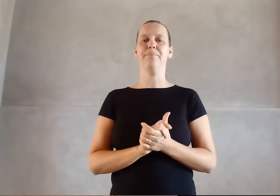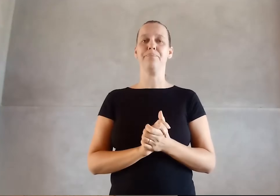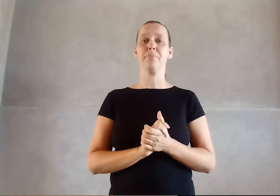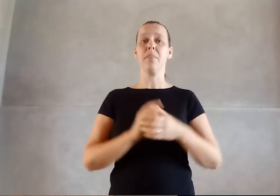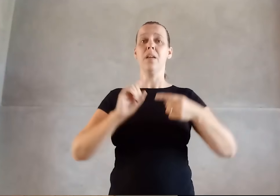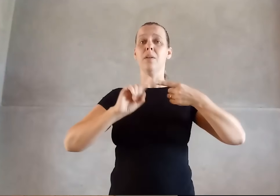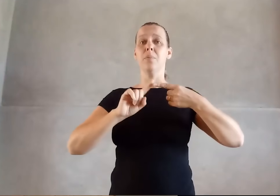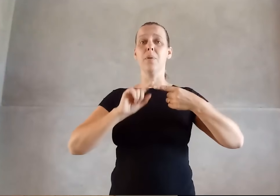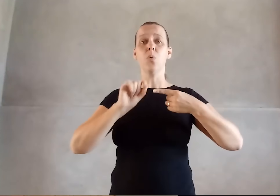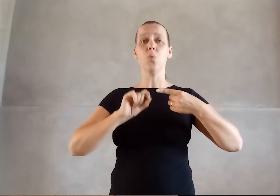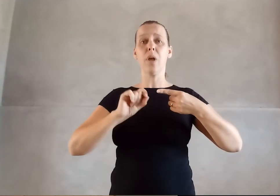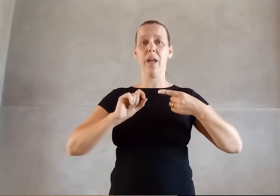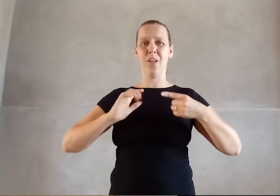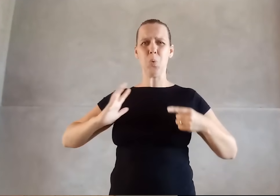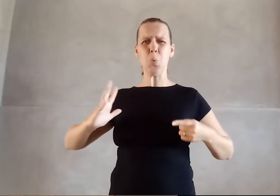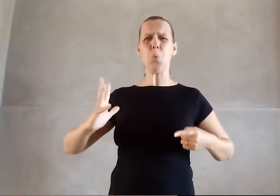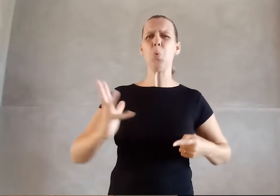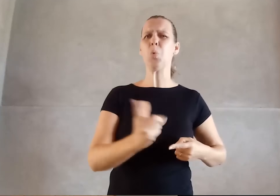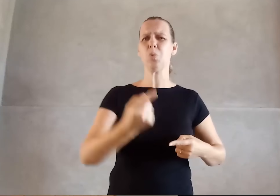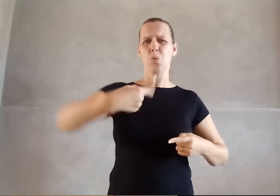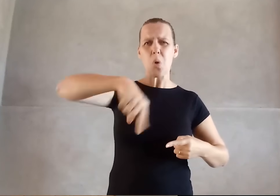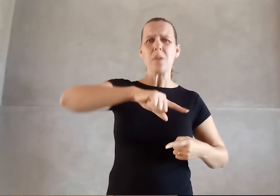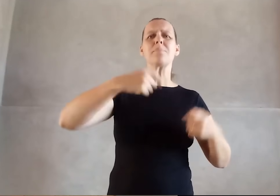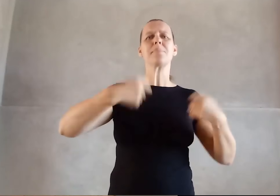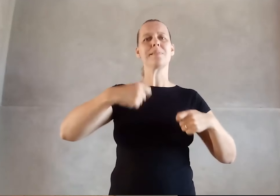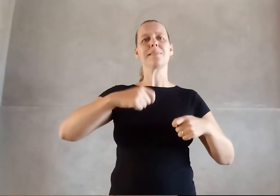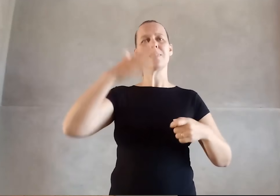alguns princípios fundamentais para lidarmos com a provação.